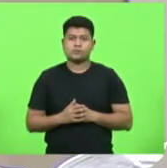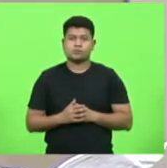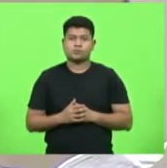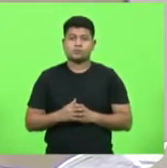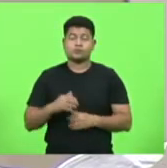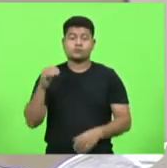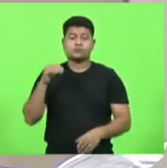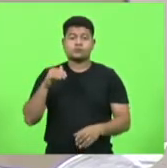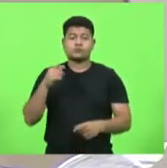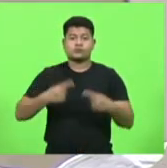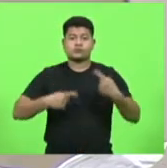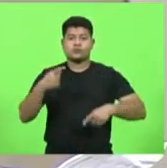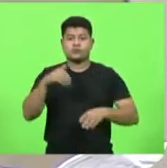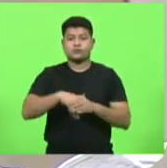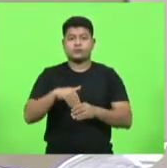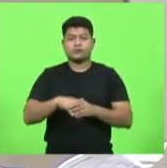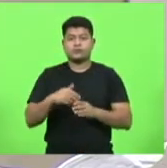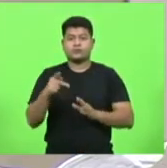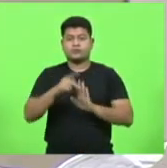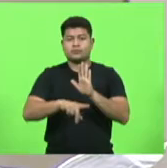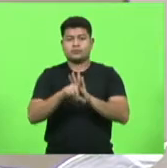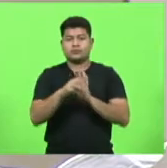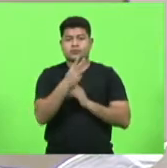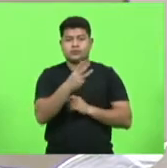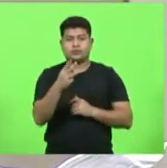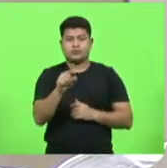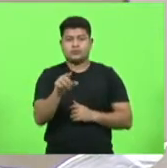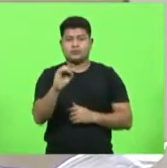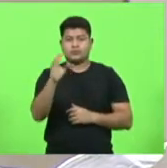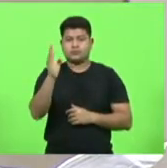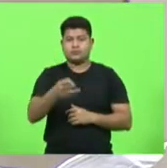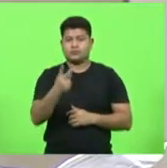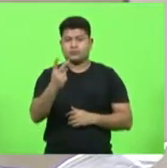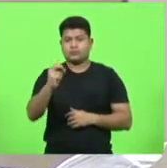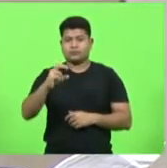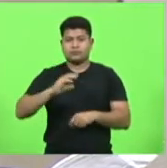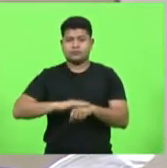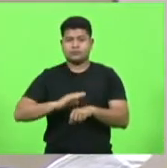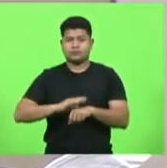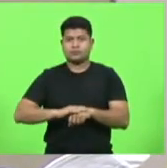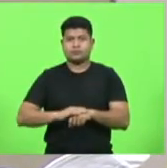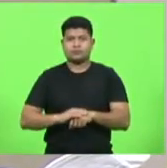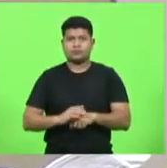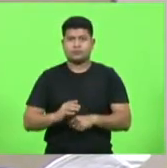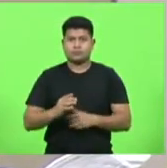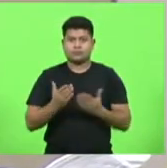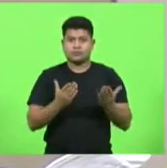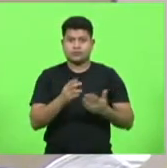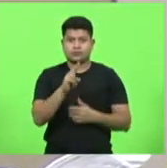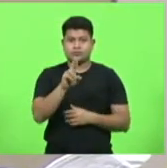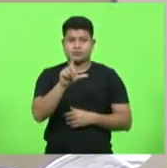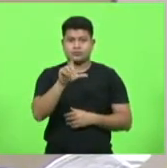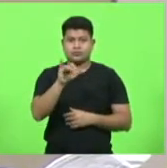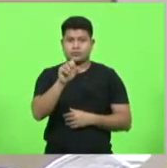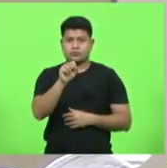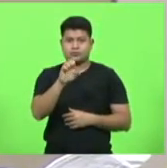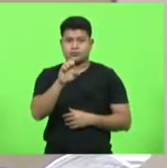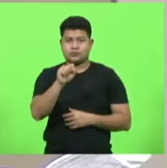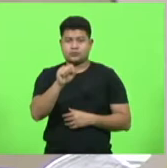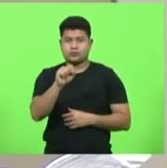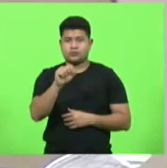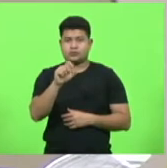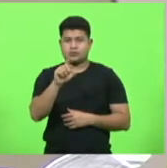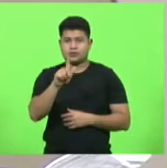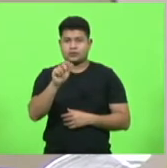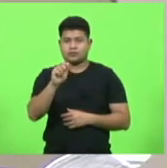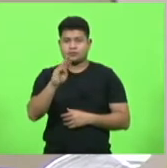Discussão e votação em turno único do projeto de lei 33.0/2020, autor deputado delegado Ulisses presidente, Gabriel. Presidente, questão de ordem, presidente, por favor. Pela ordem,